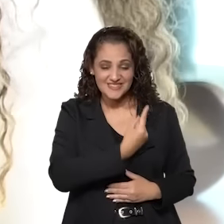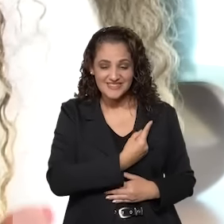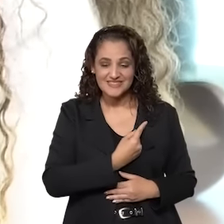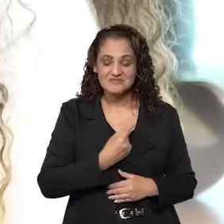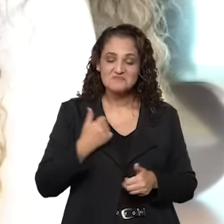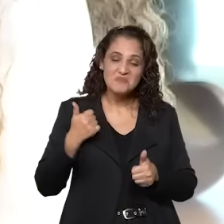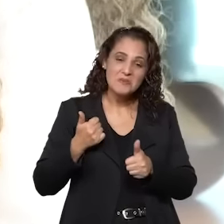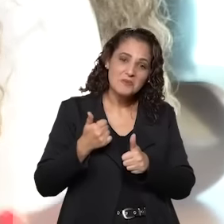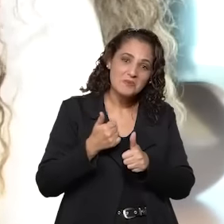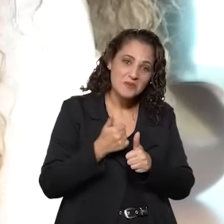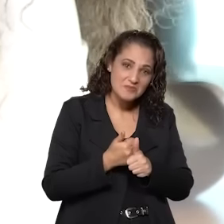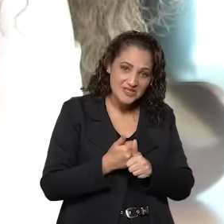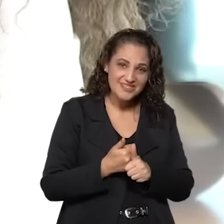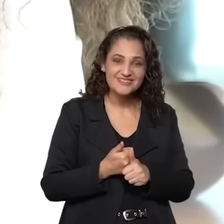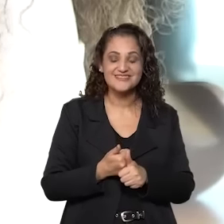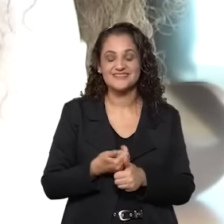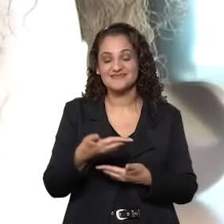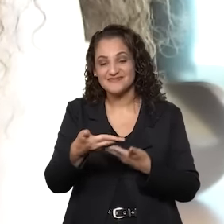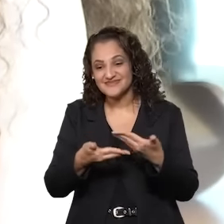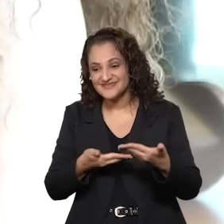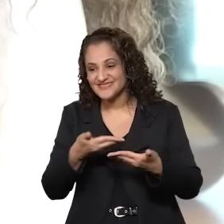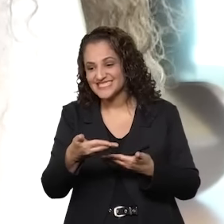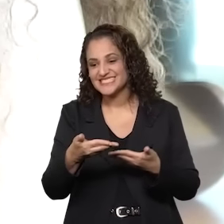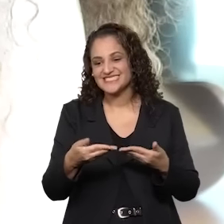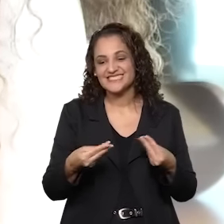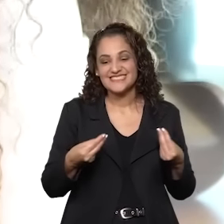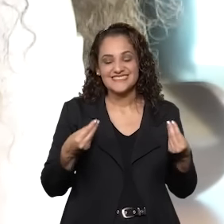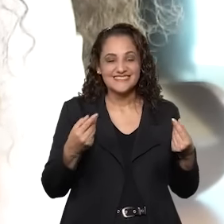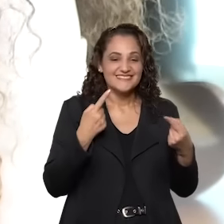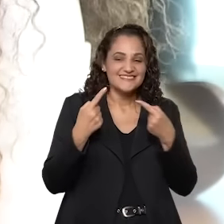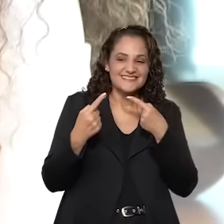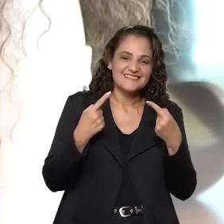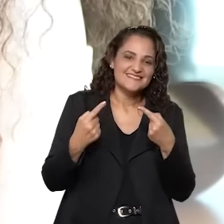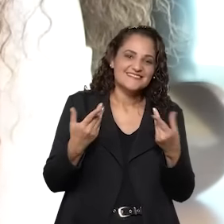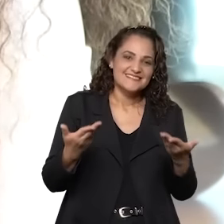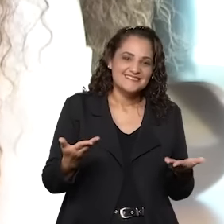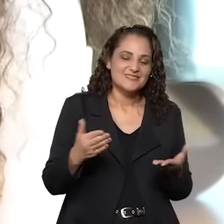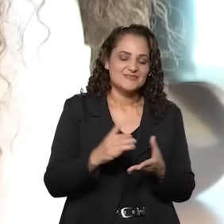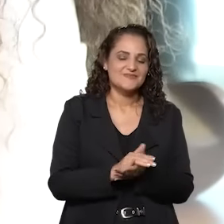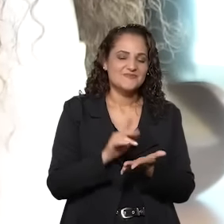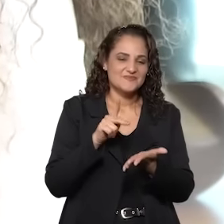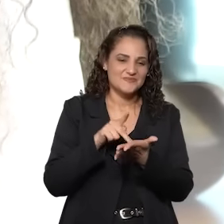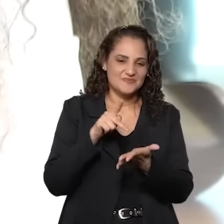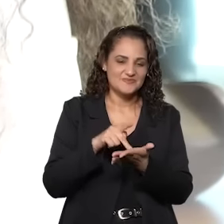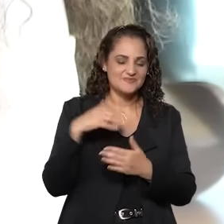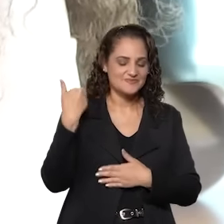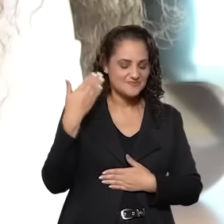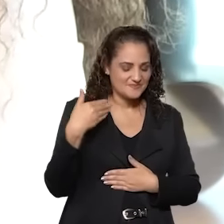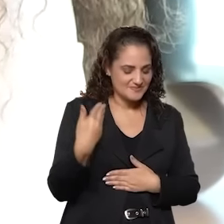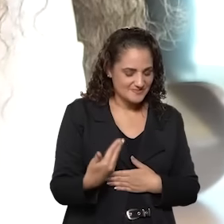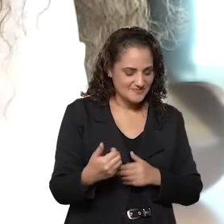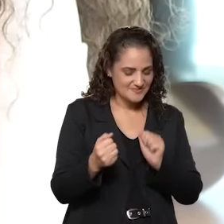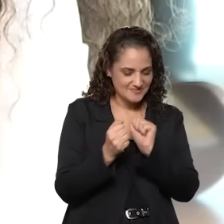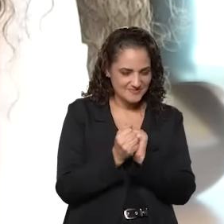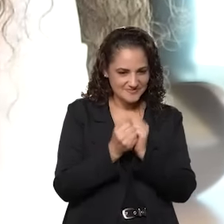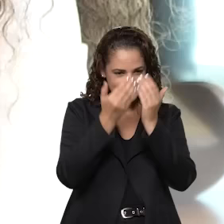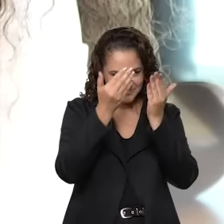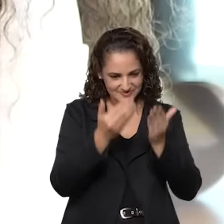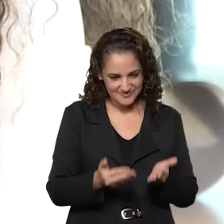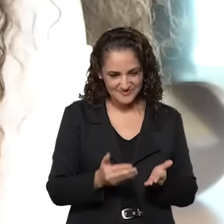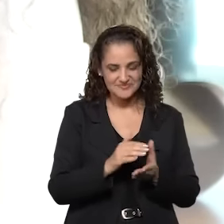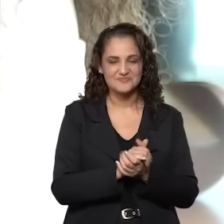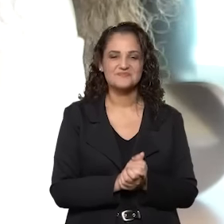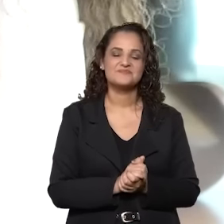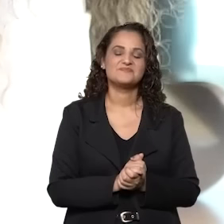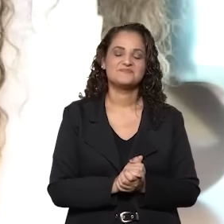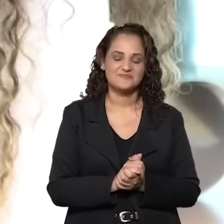espaços dividindo mesas como esta daqui então é realmente uma honra Jorgete tá aqui dividindo esse espaço contigo hoje eh acho